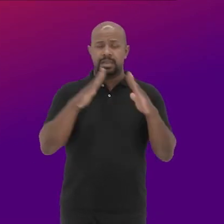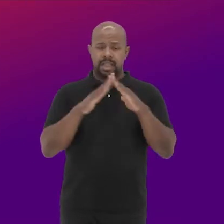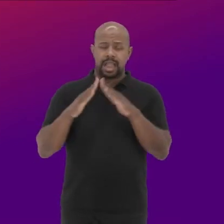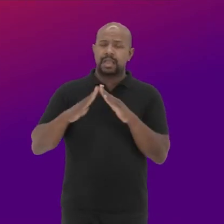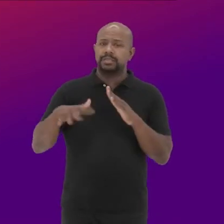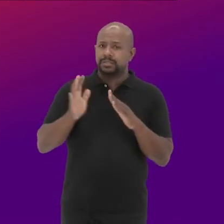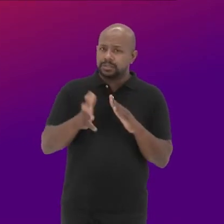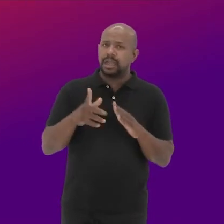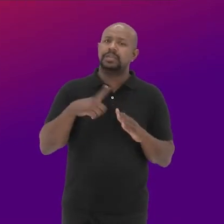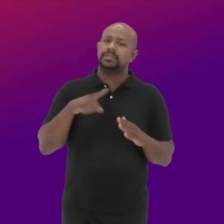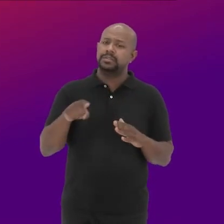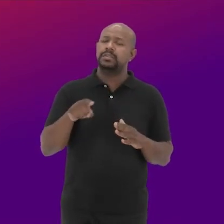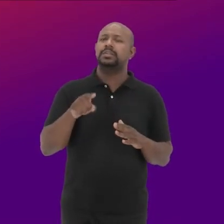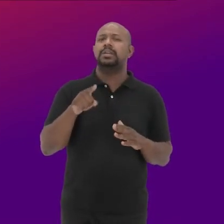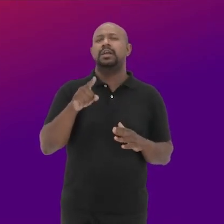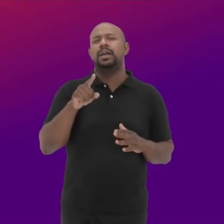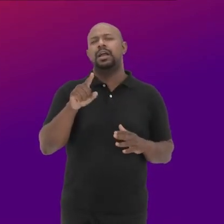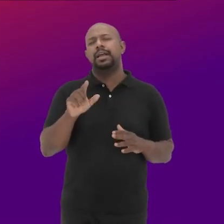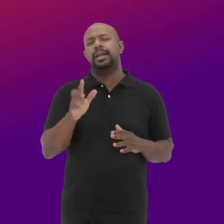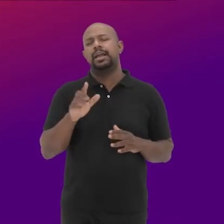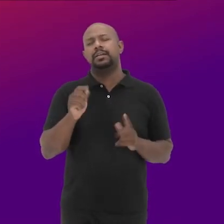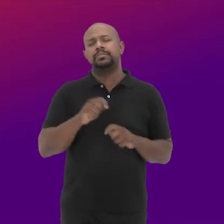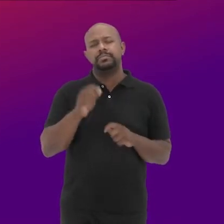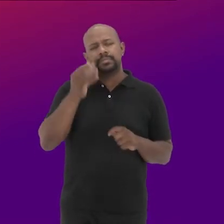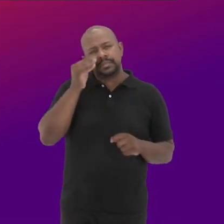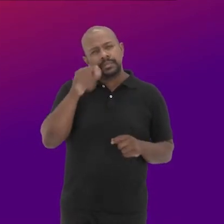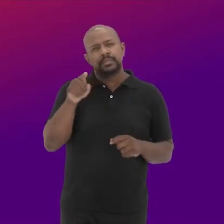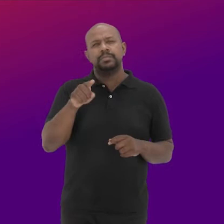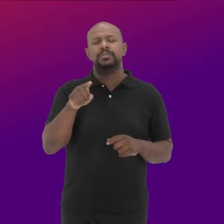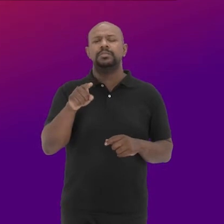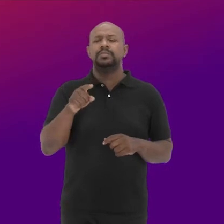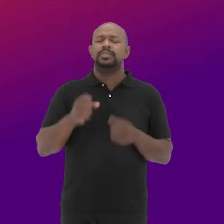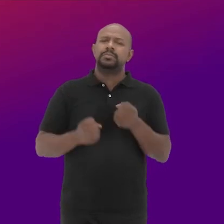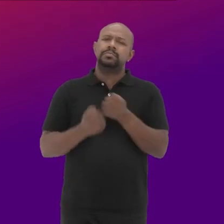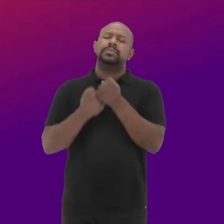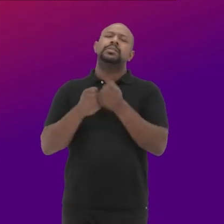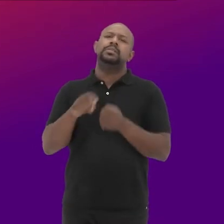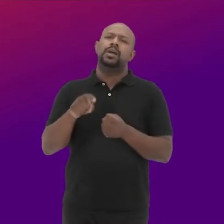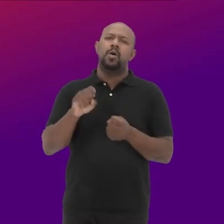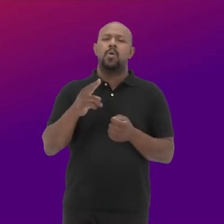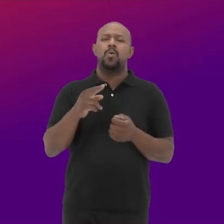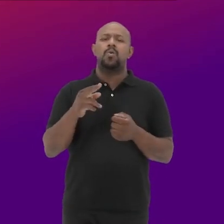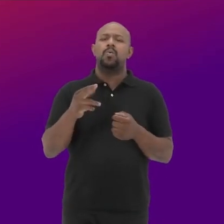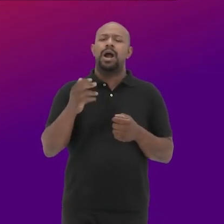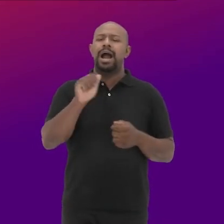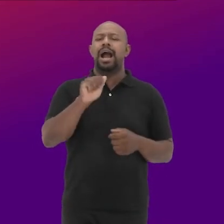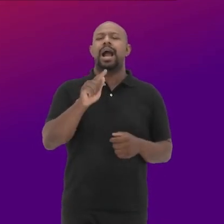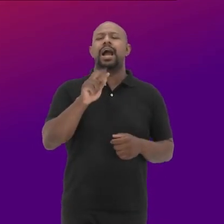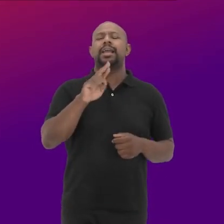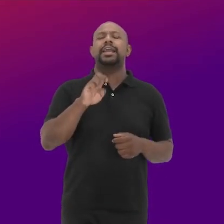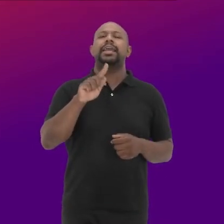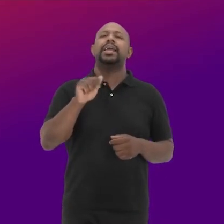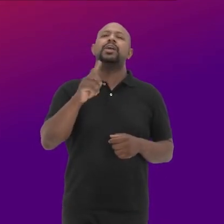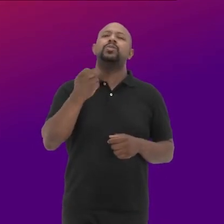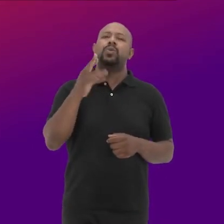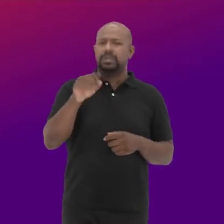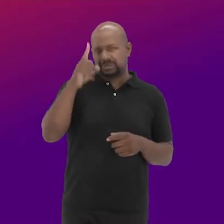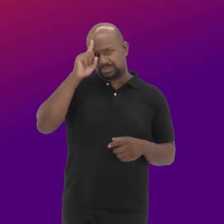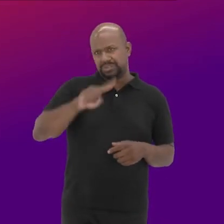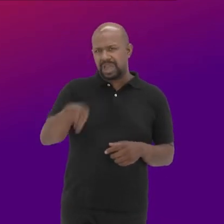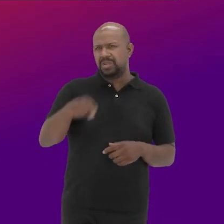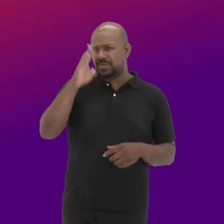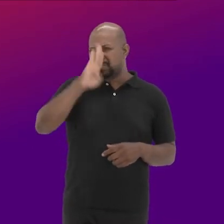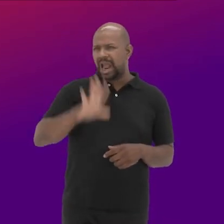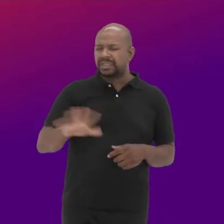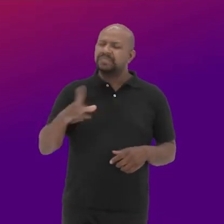residências que já são acessadas através de sponsors, como são chamados, ou agregadores, não sei como são chamados